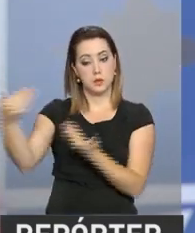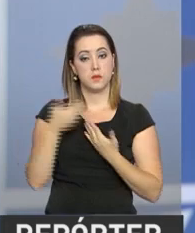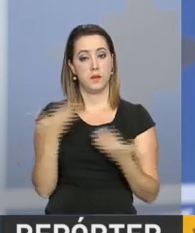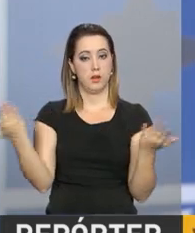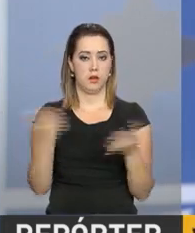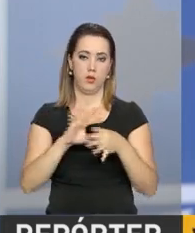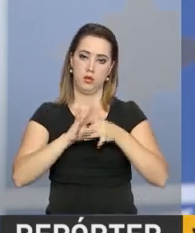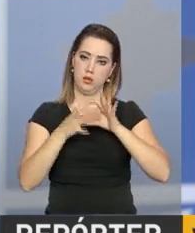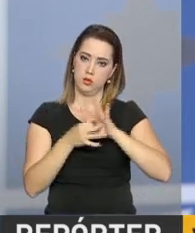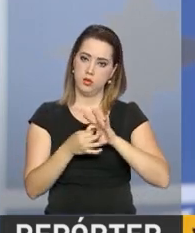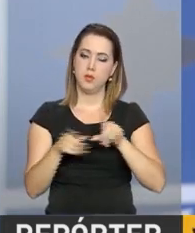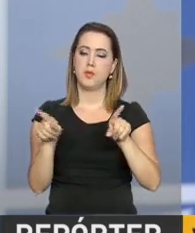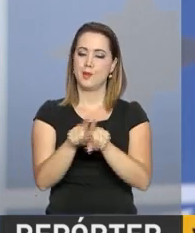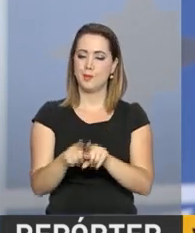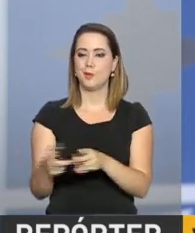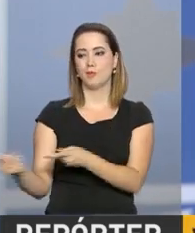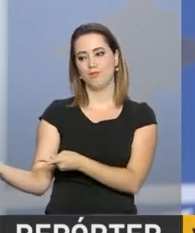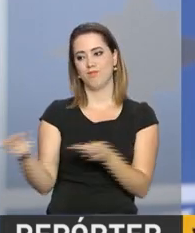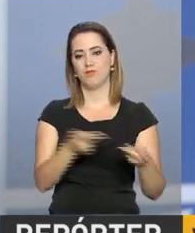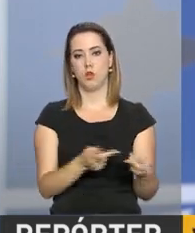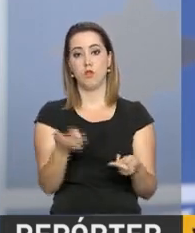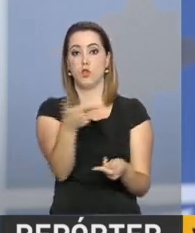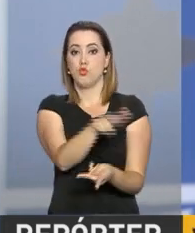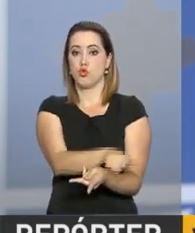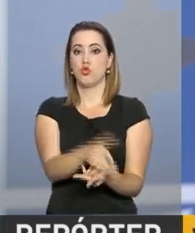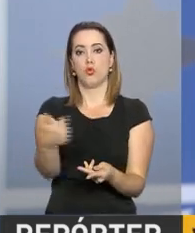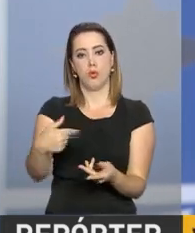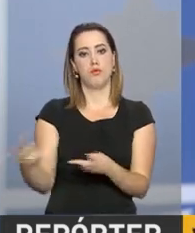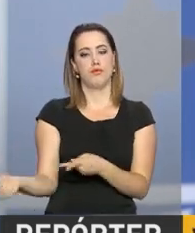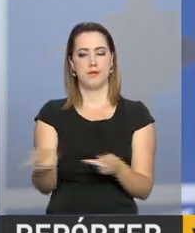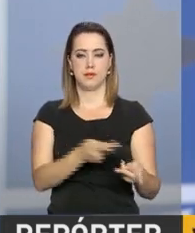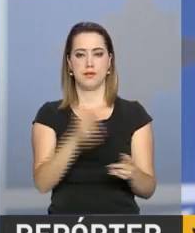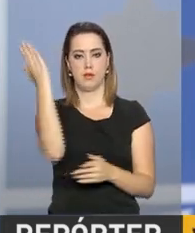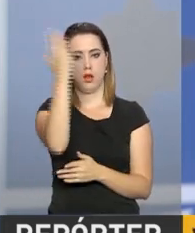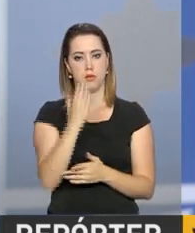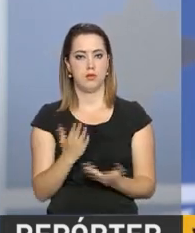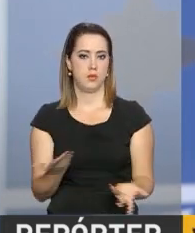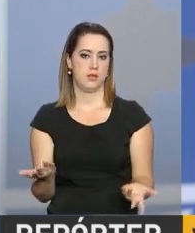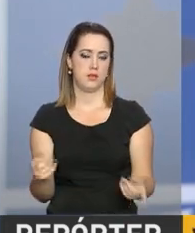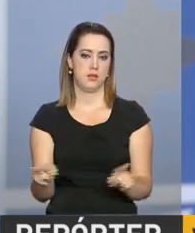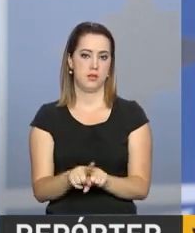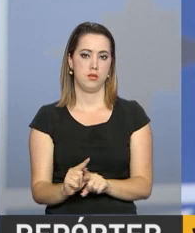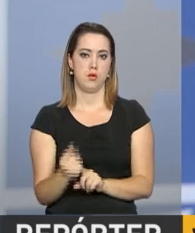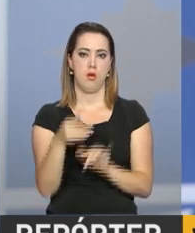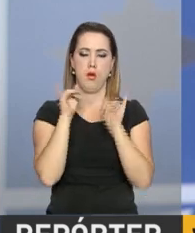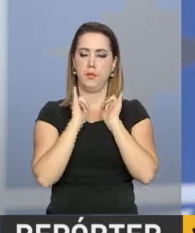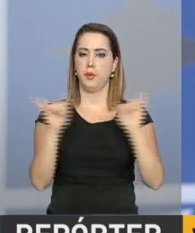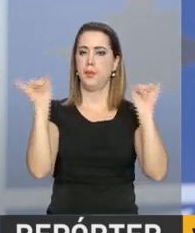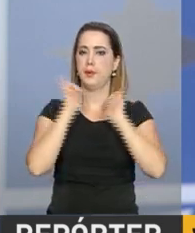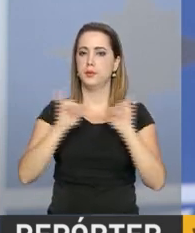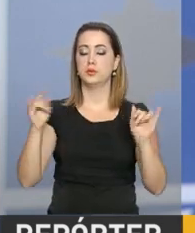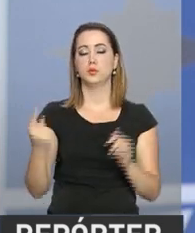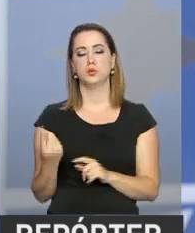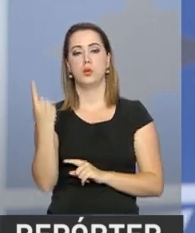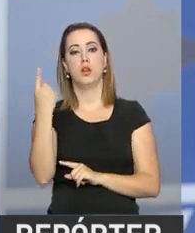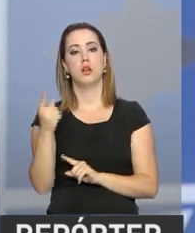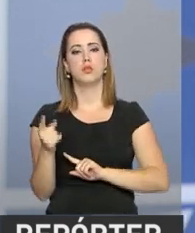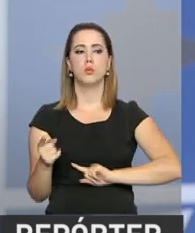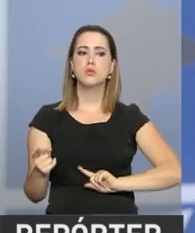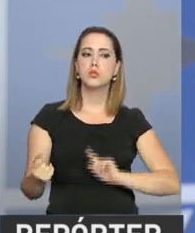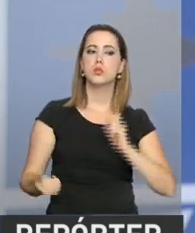e convidamos as pessoas para virem ao verão no Brasil um trabalho que é de promoção de um lado e e de outro